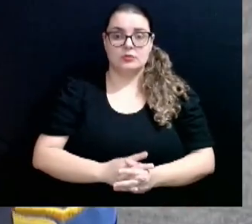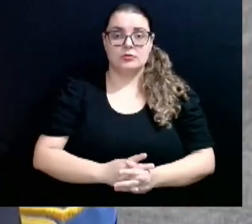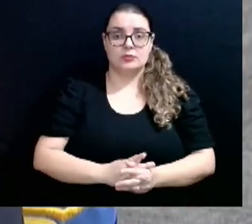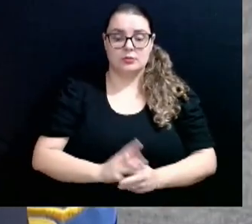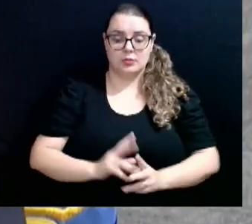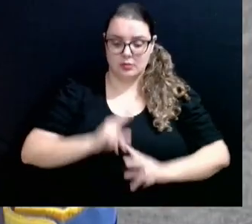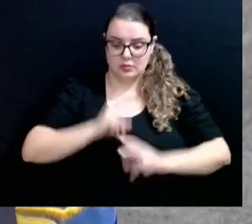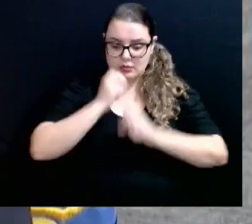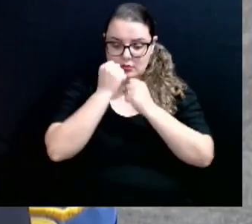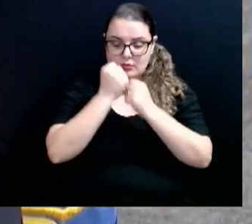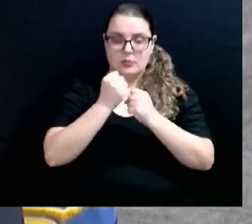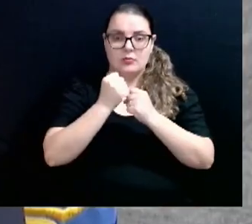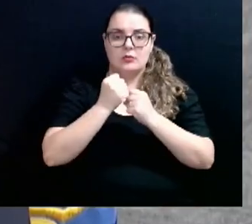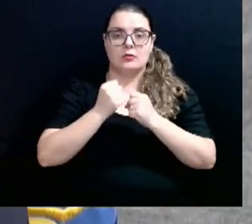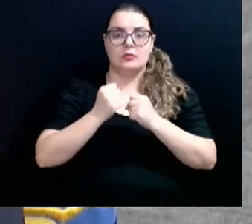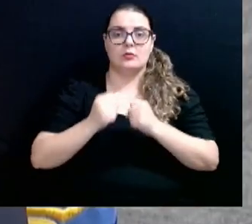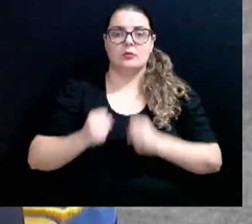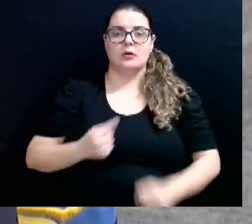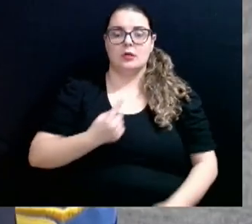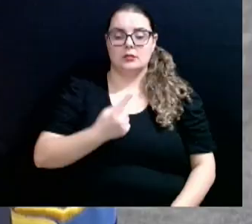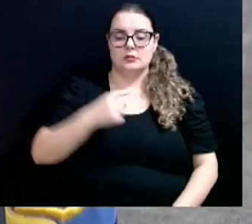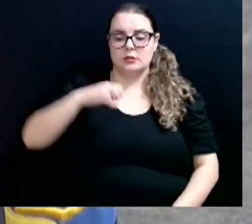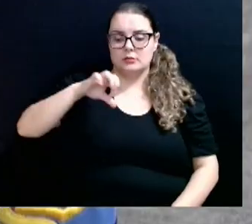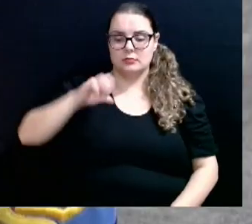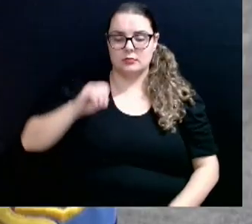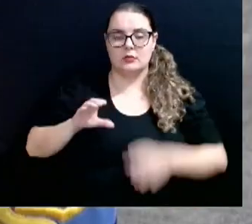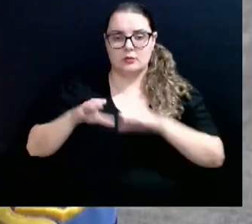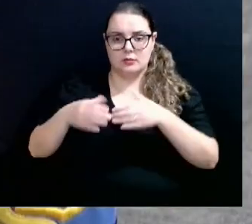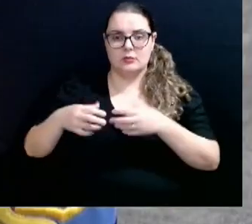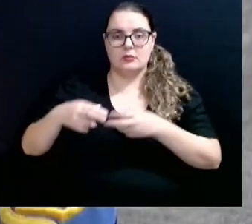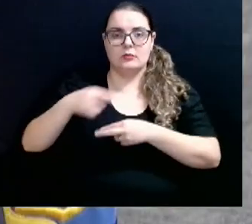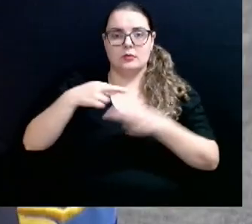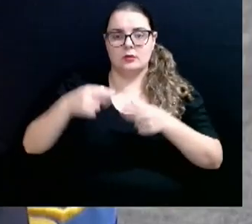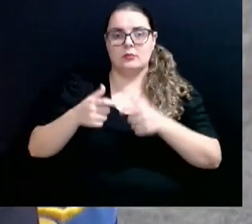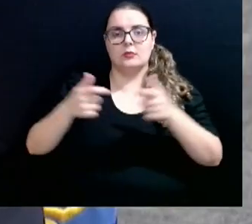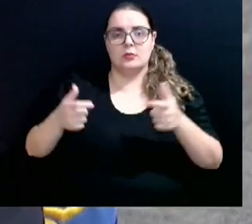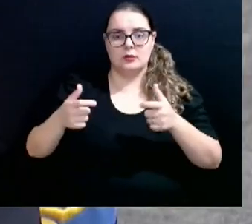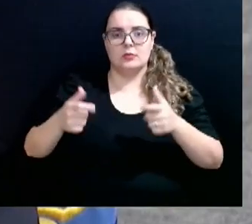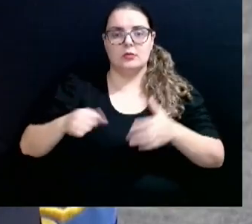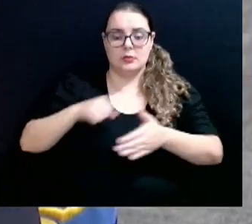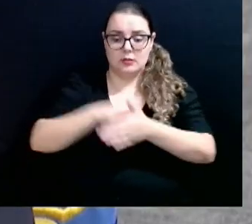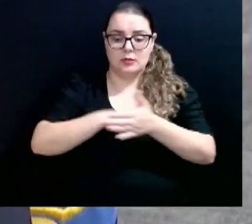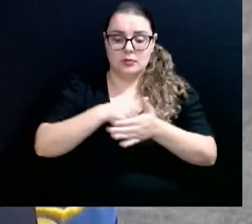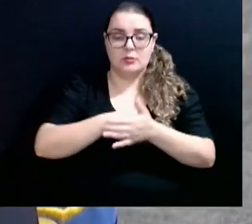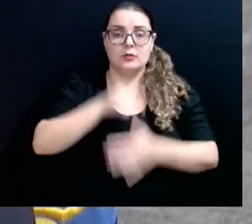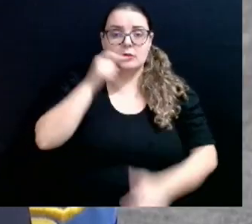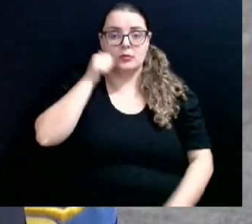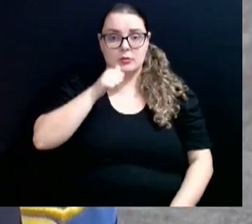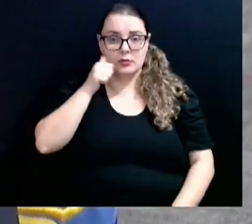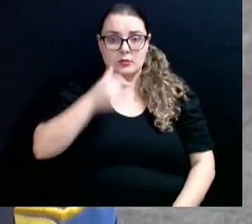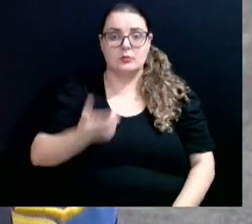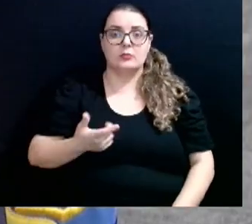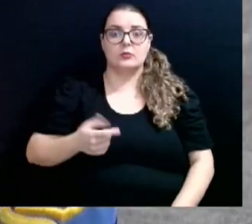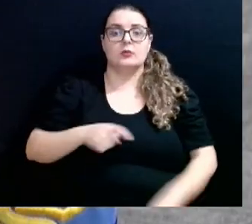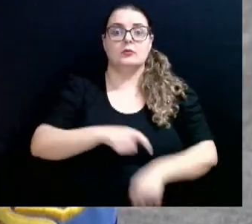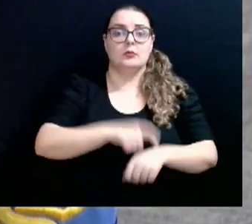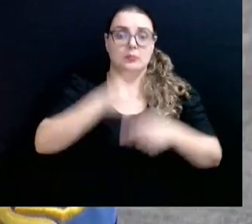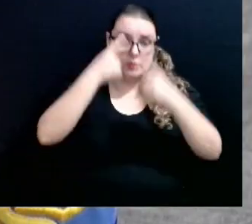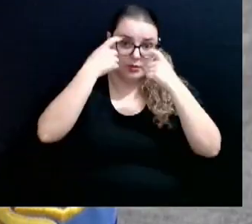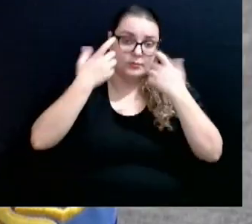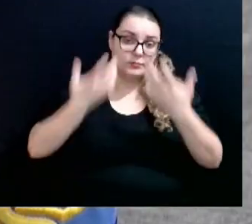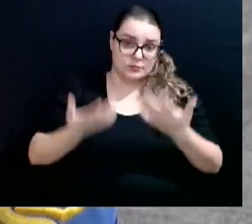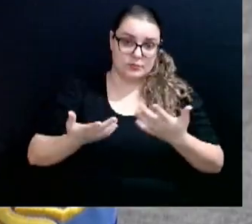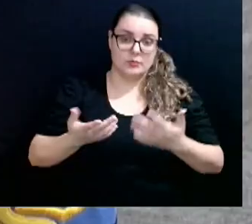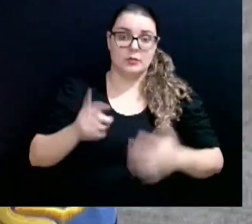Convenção 190, que faz uma relação maior sobre a luta das mulheres em situação de violência. Então, acho que tem uma Convenção 190